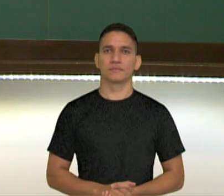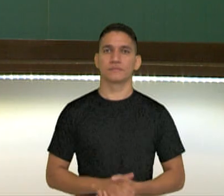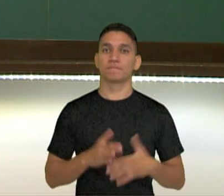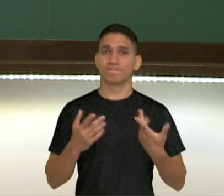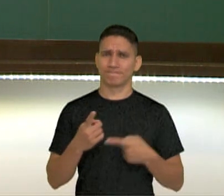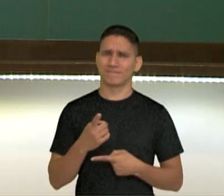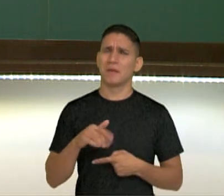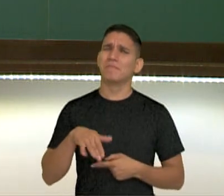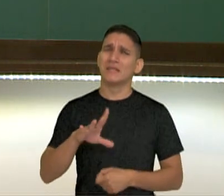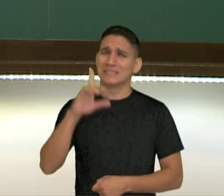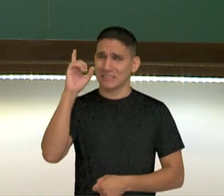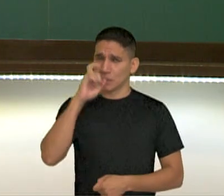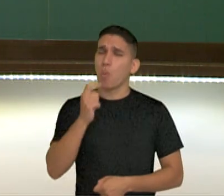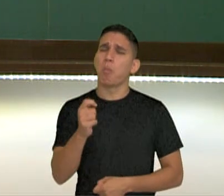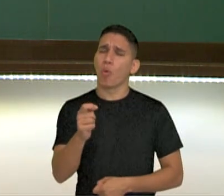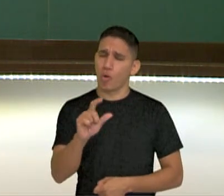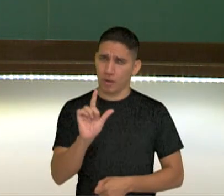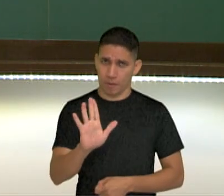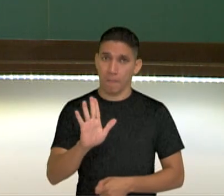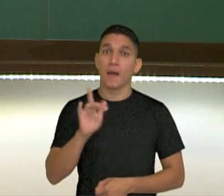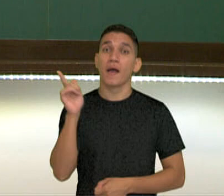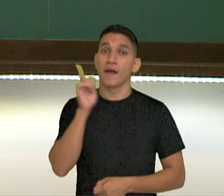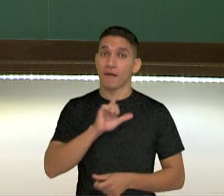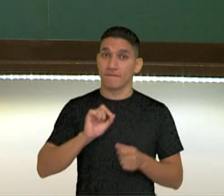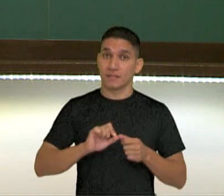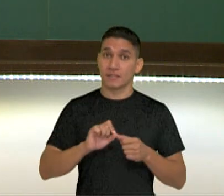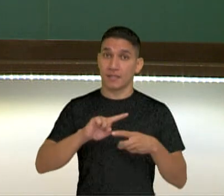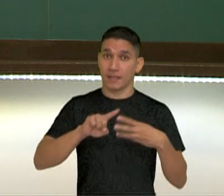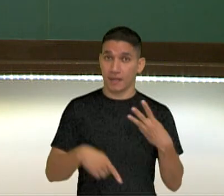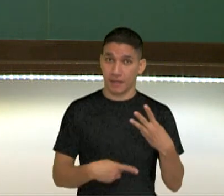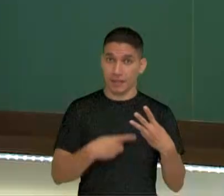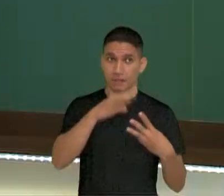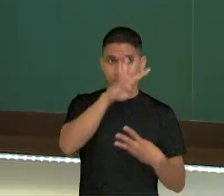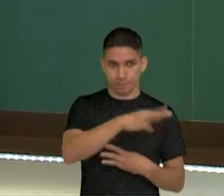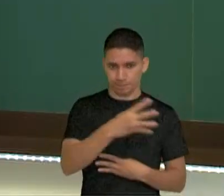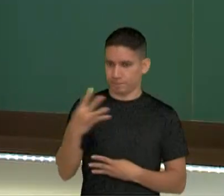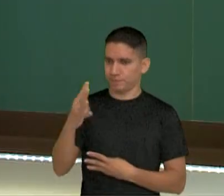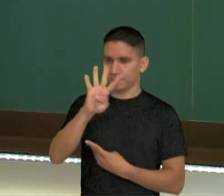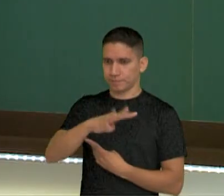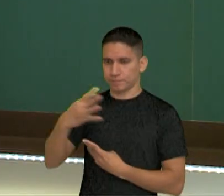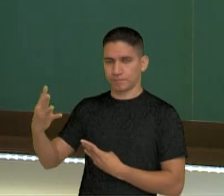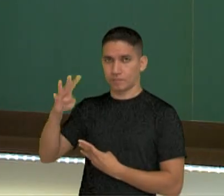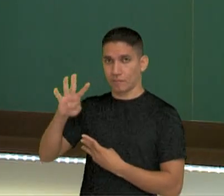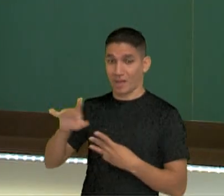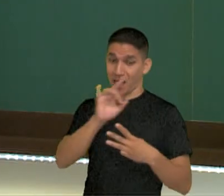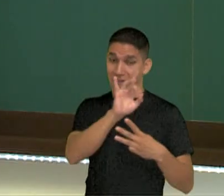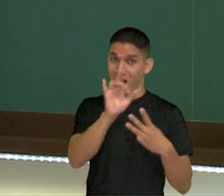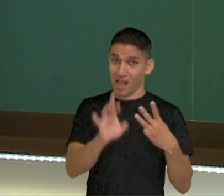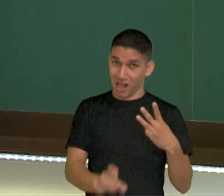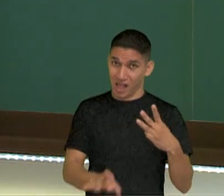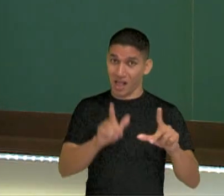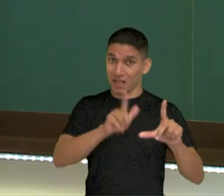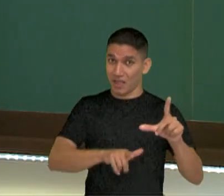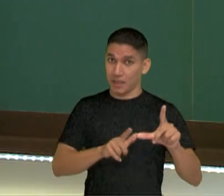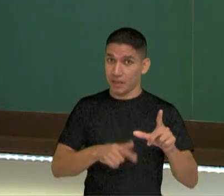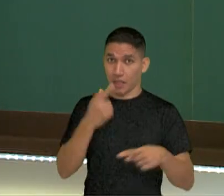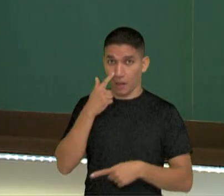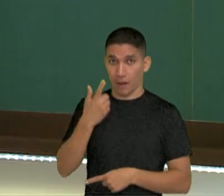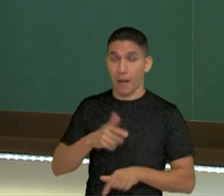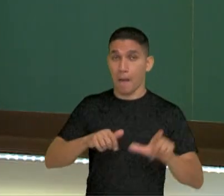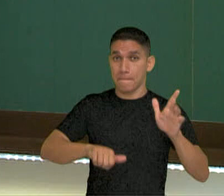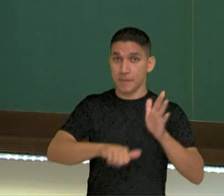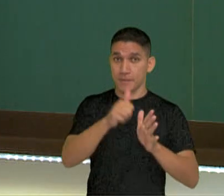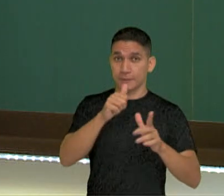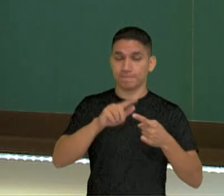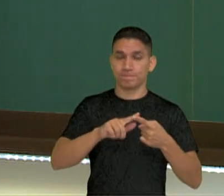Esse deu um pouquinho mais de trabalho, né? Você teve que fazer 3 cruzamentos, mas vamos lá. 3 cruzamentos, cada um para cada letrinha aqui, ó. Então, primeiro aqui,